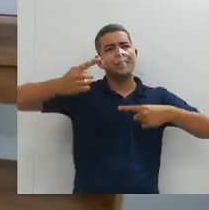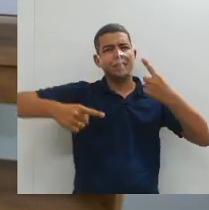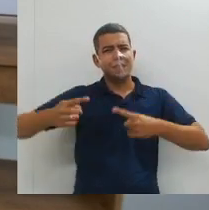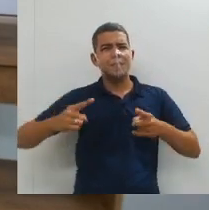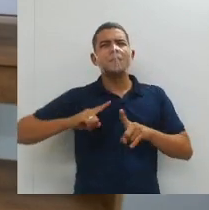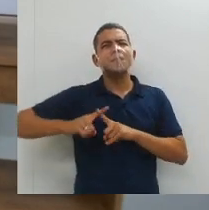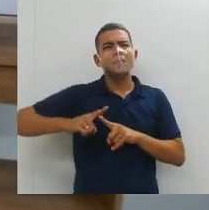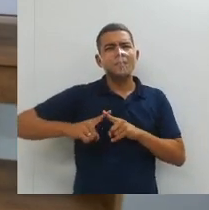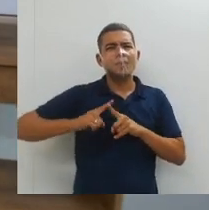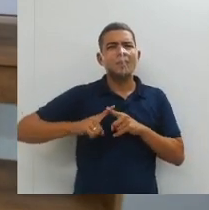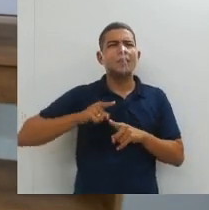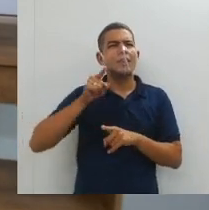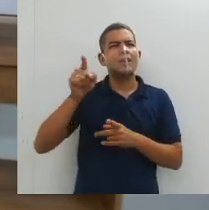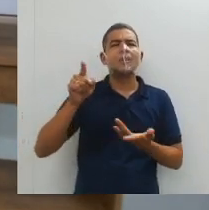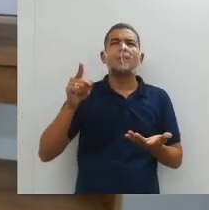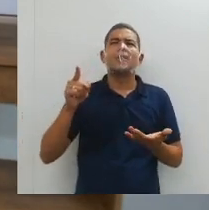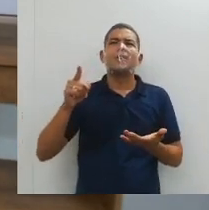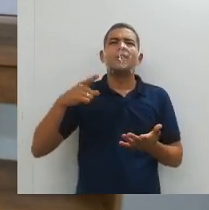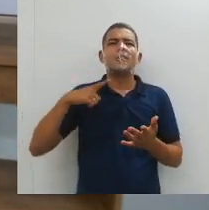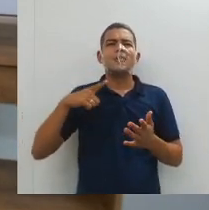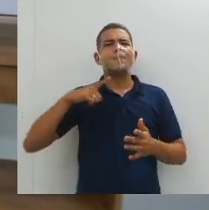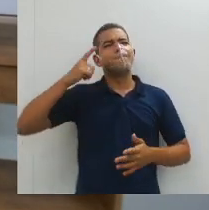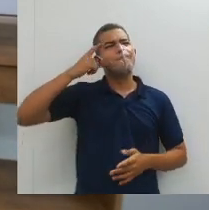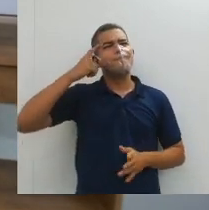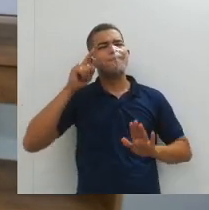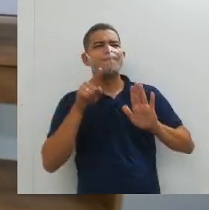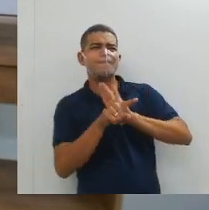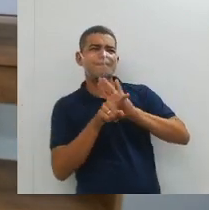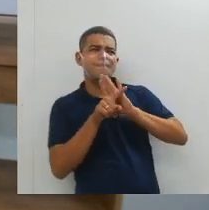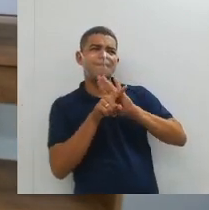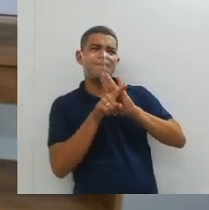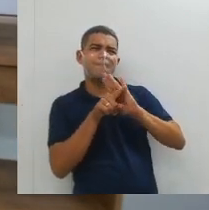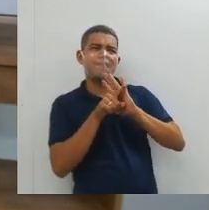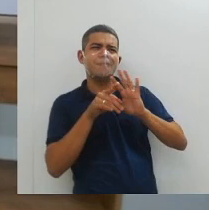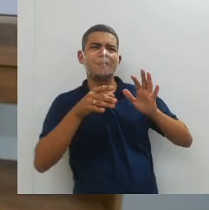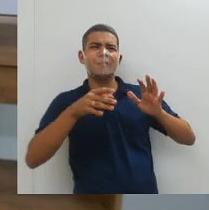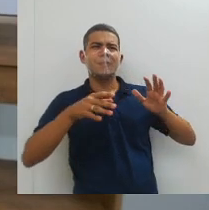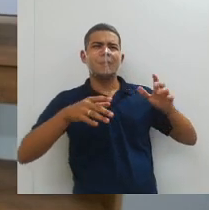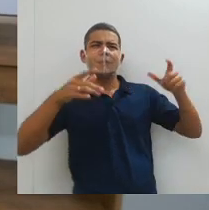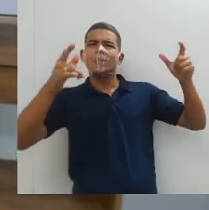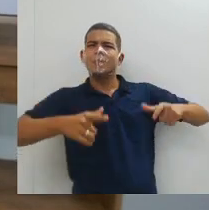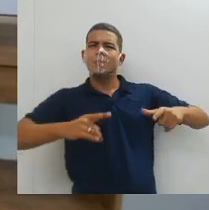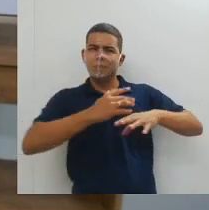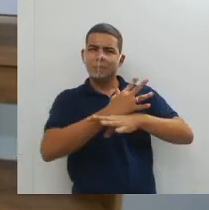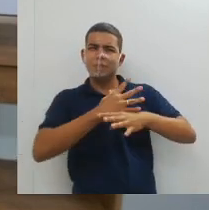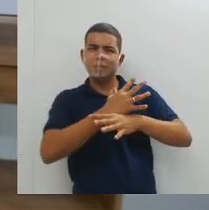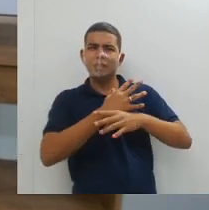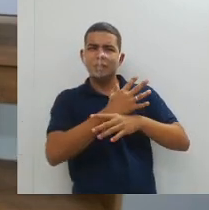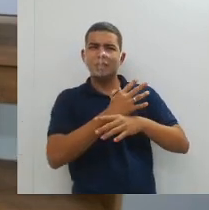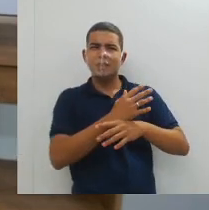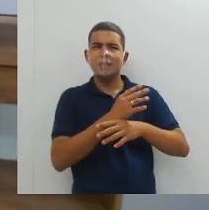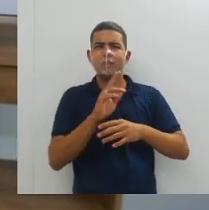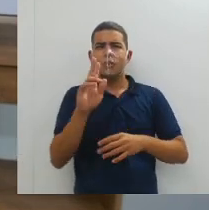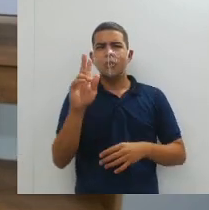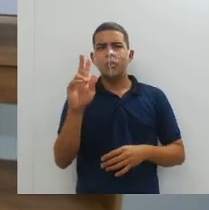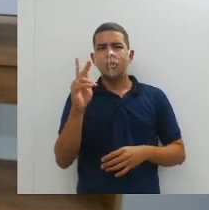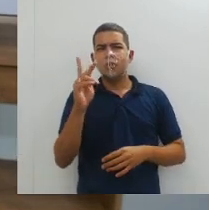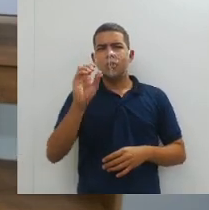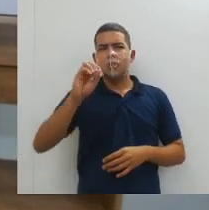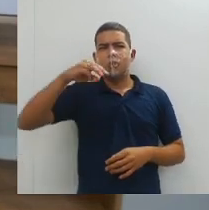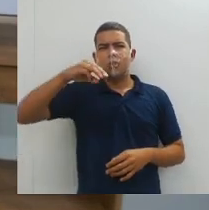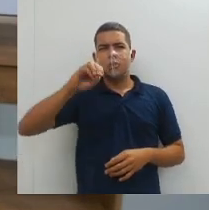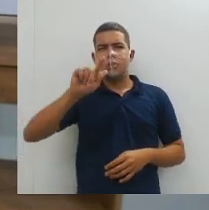Porque Maquiavel vai questionar a cidade homogênea, né, e indivisa.